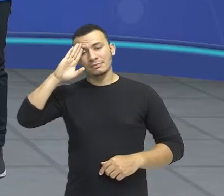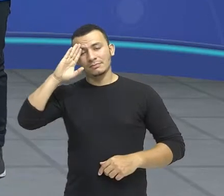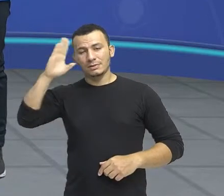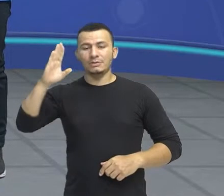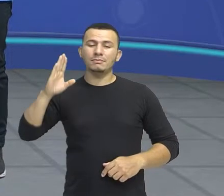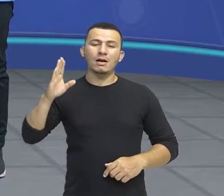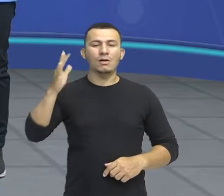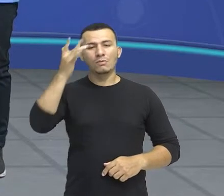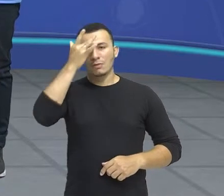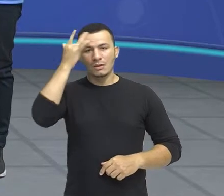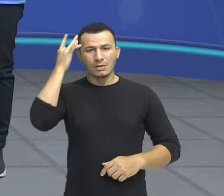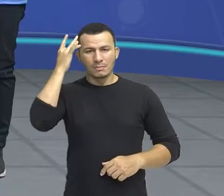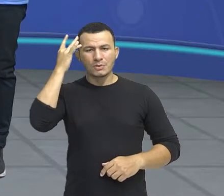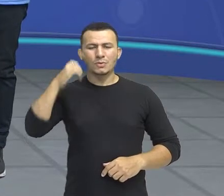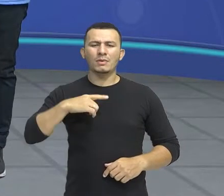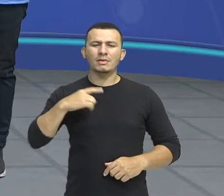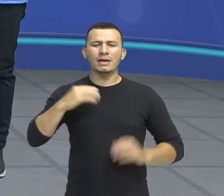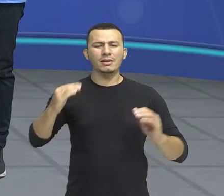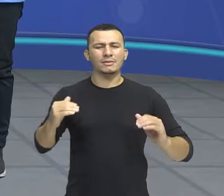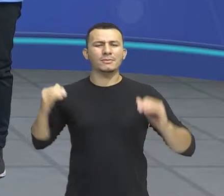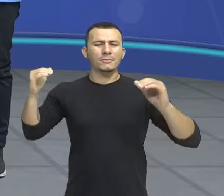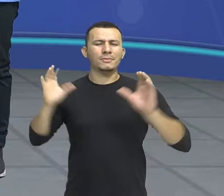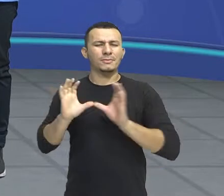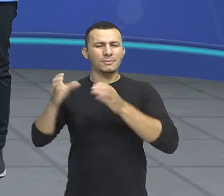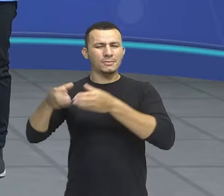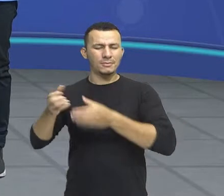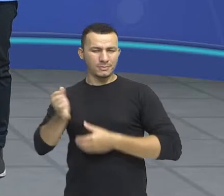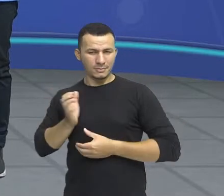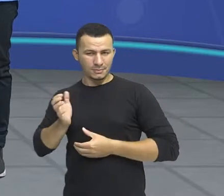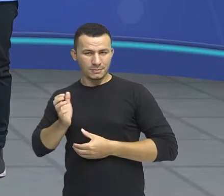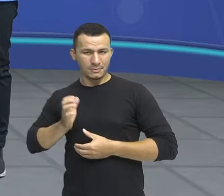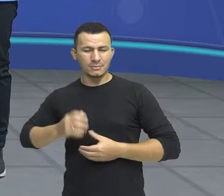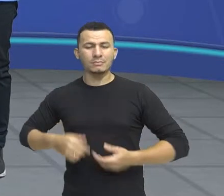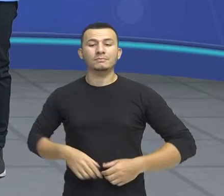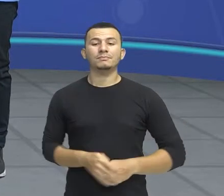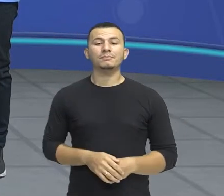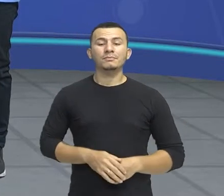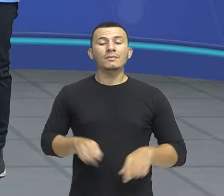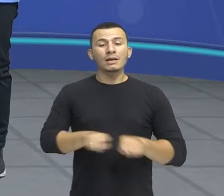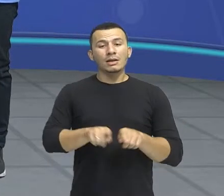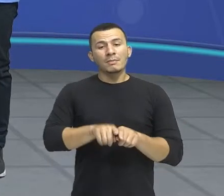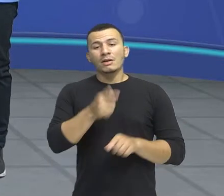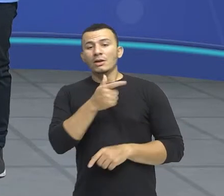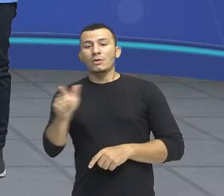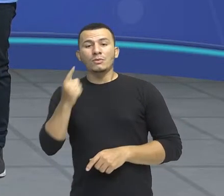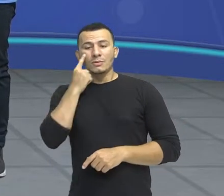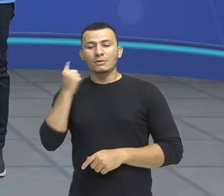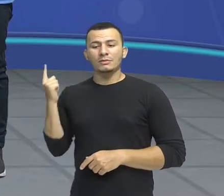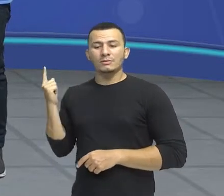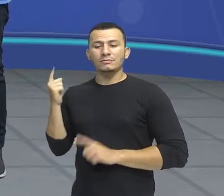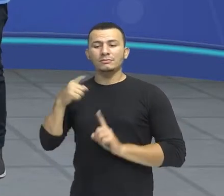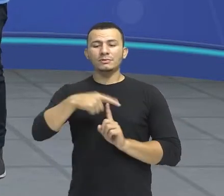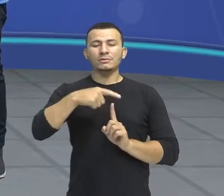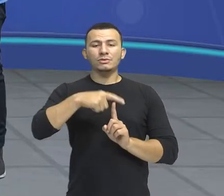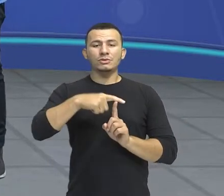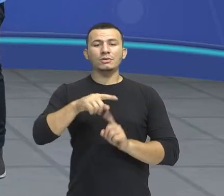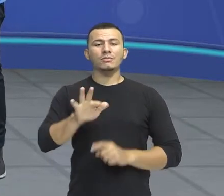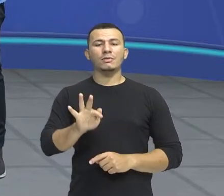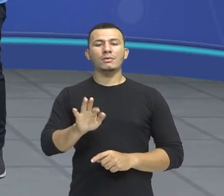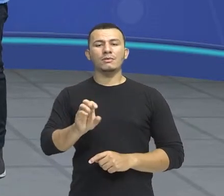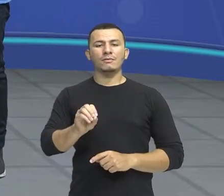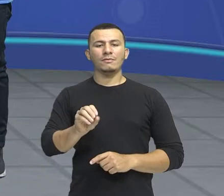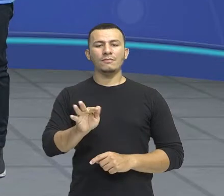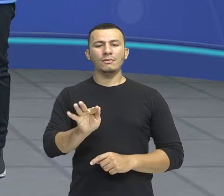pessoas de classe alta, né? O estilo fofinho, que geralmente é o que acaba